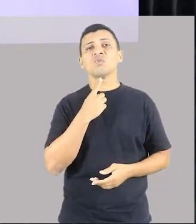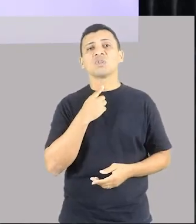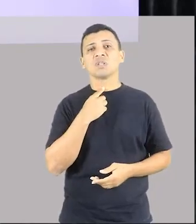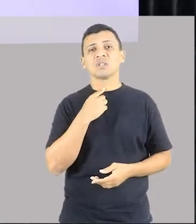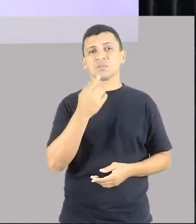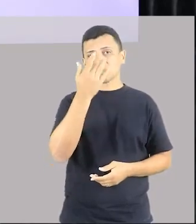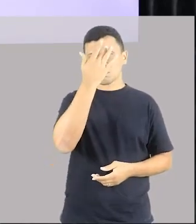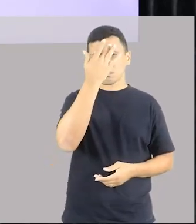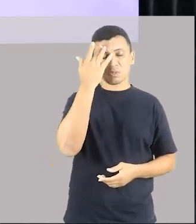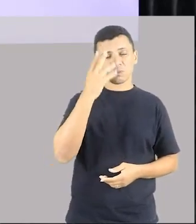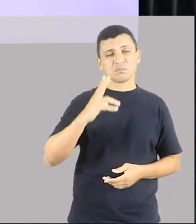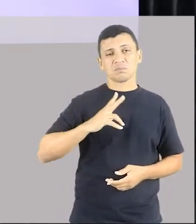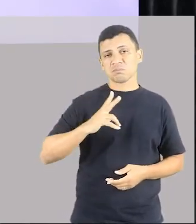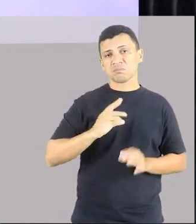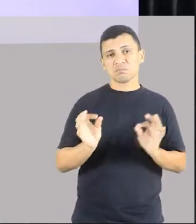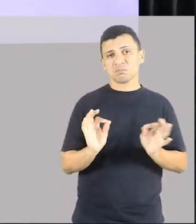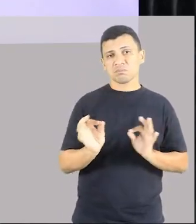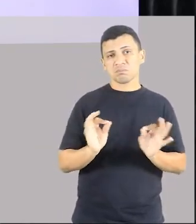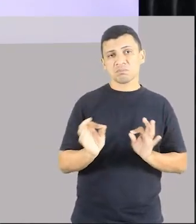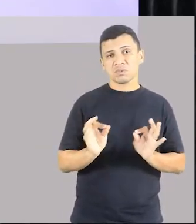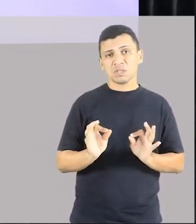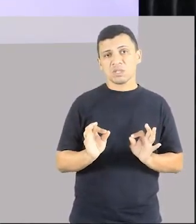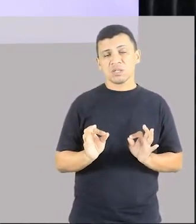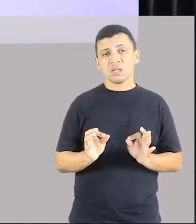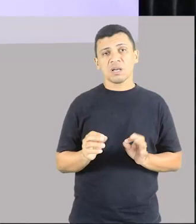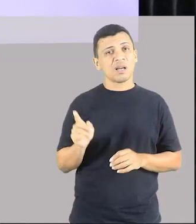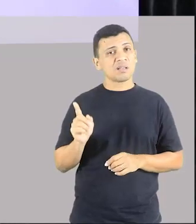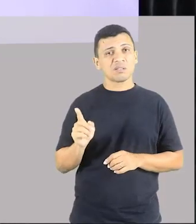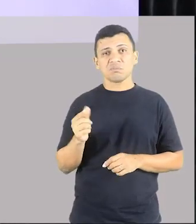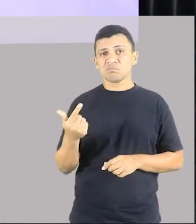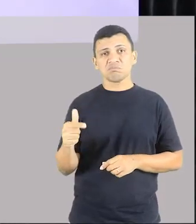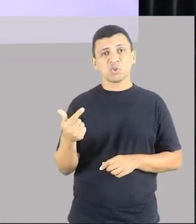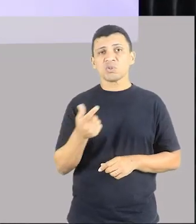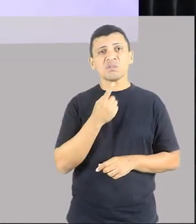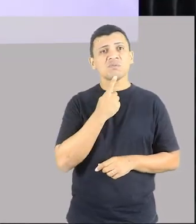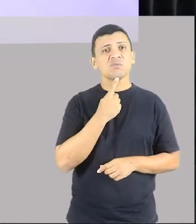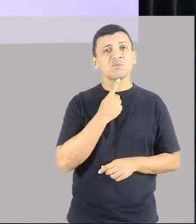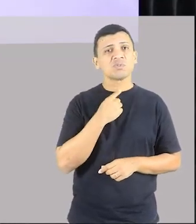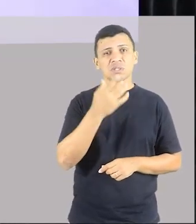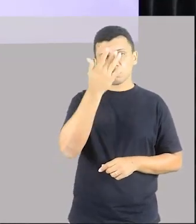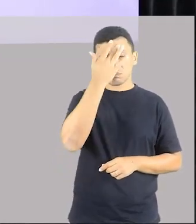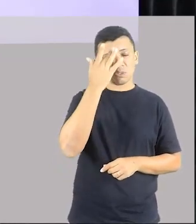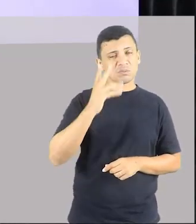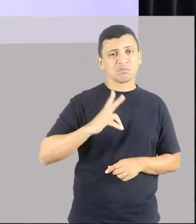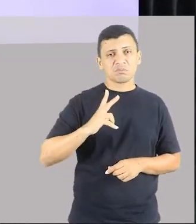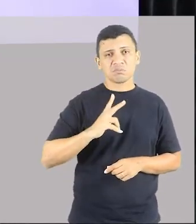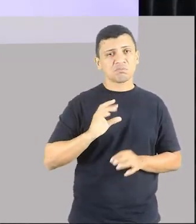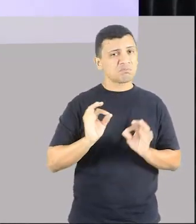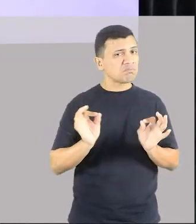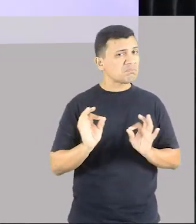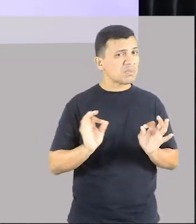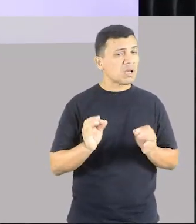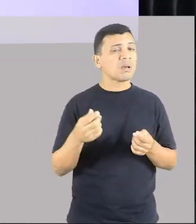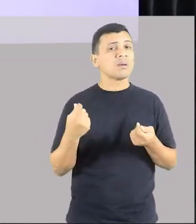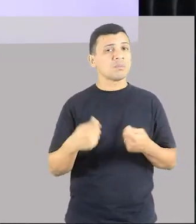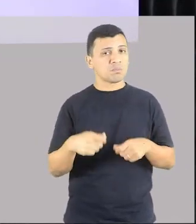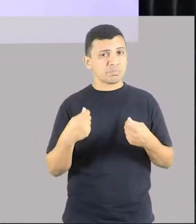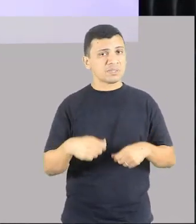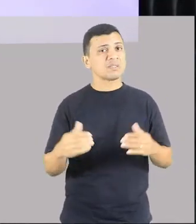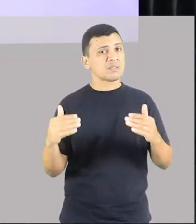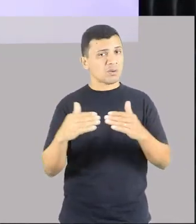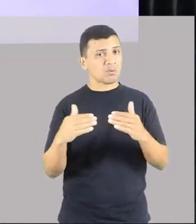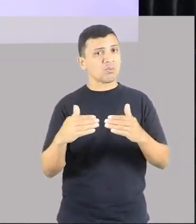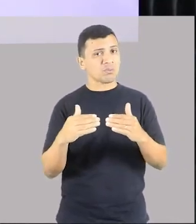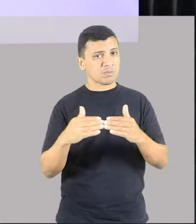administrado. Aqui não tem que se falar de independente da vontade do administrado. Porque necessariamente tem que ter a concordância